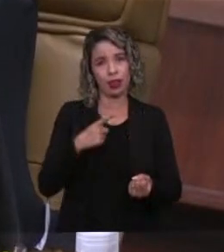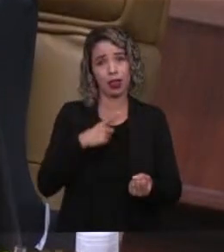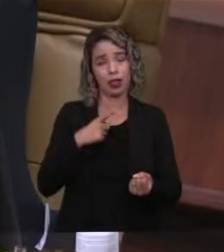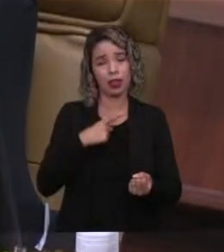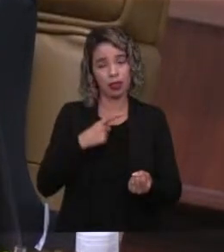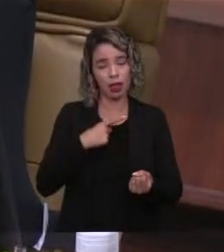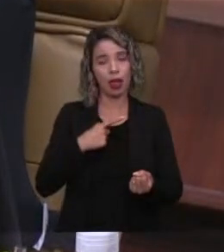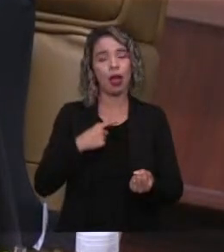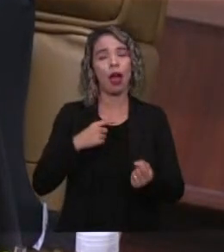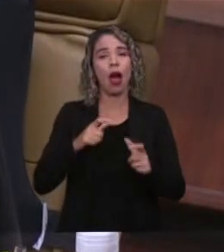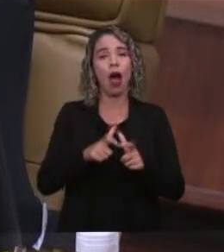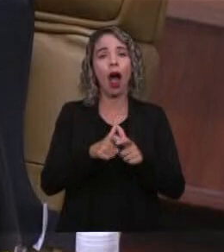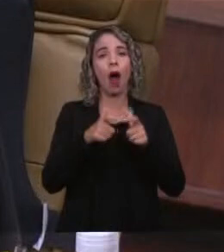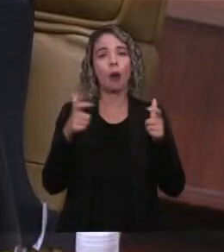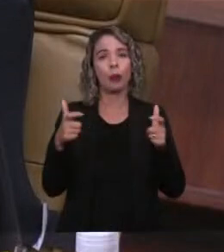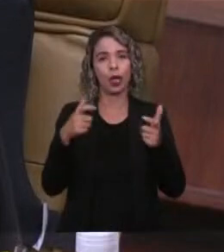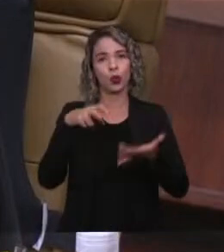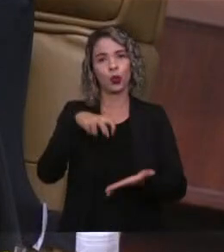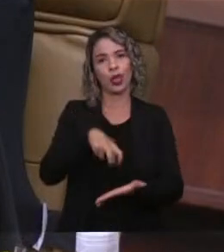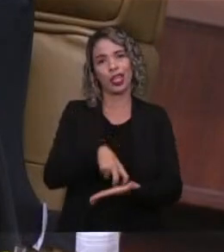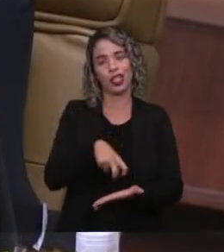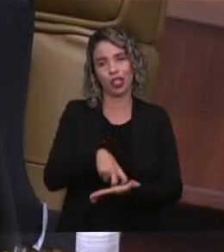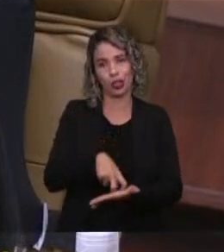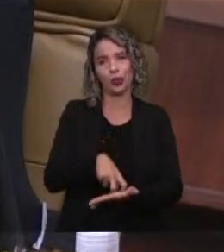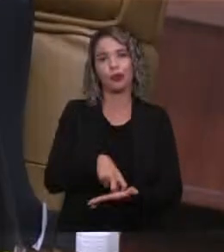causa de aumento de pena de 1/3.